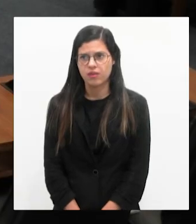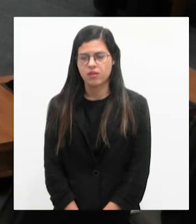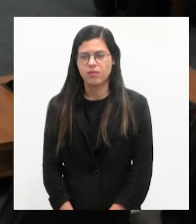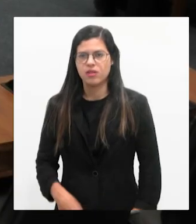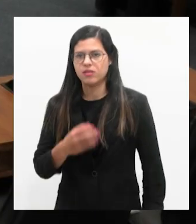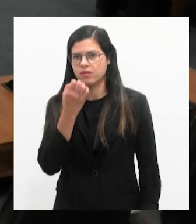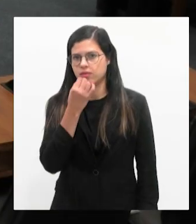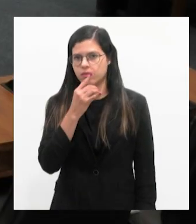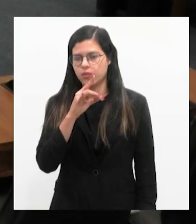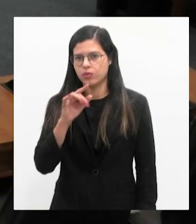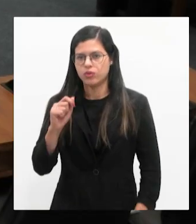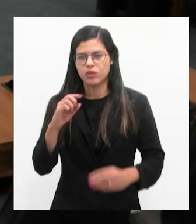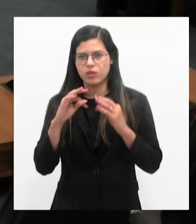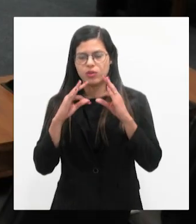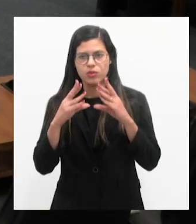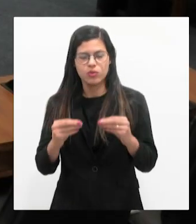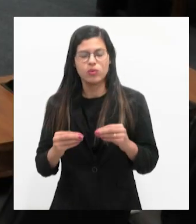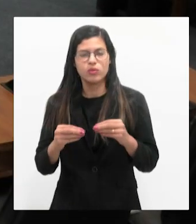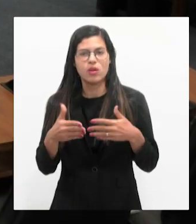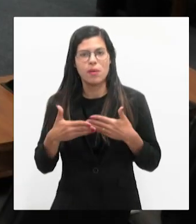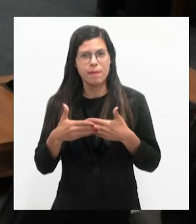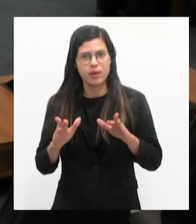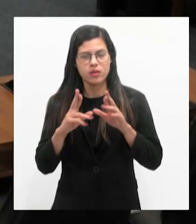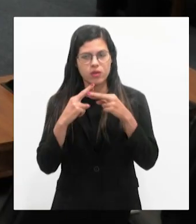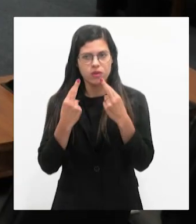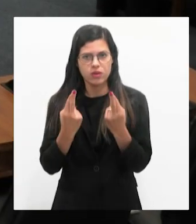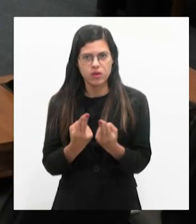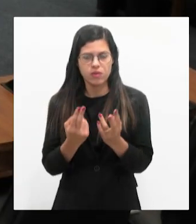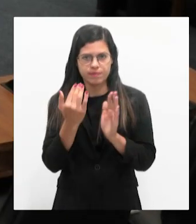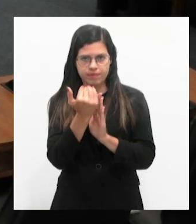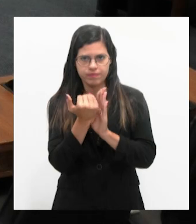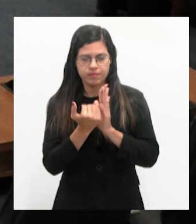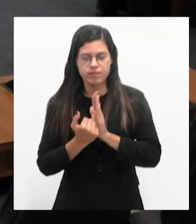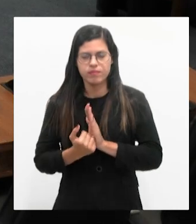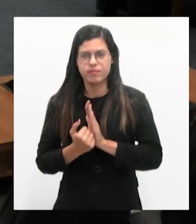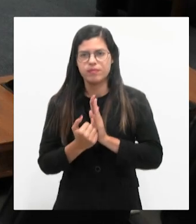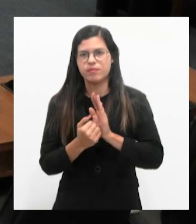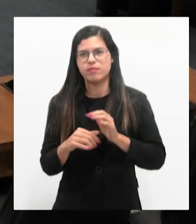Bom dia a todos. Está reaberta a sessão. Passa-se a ordem do dia.